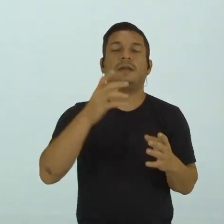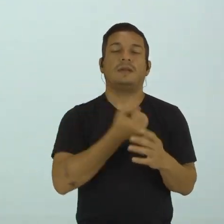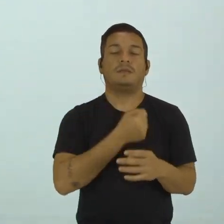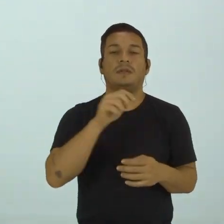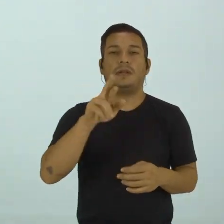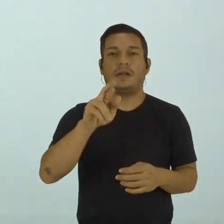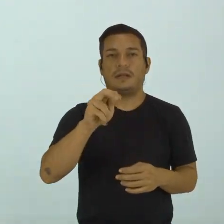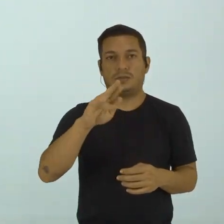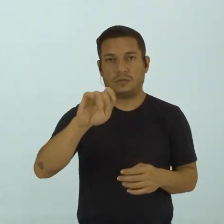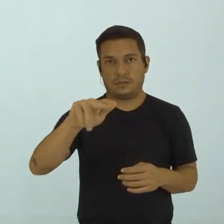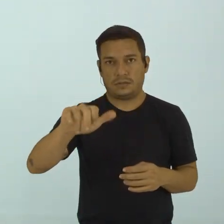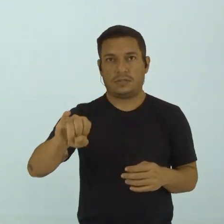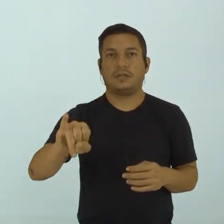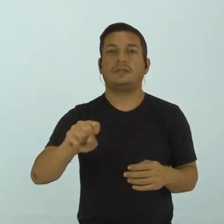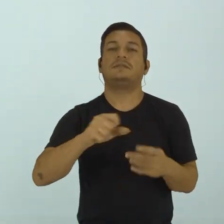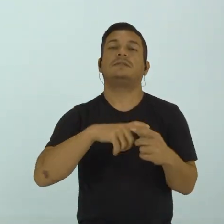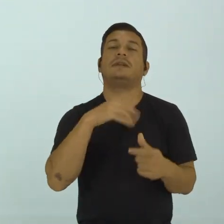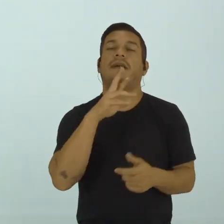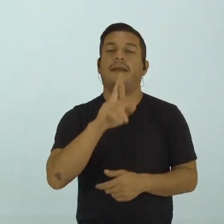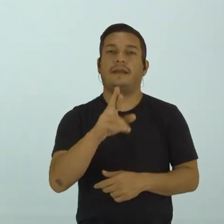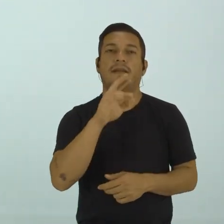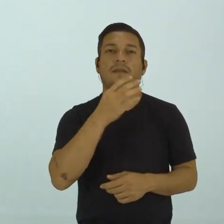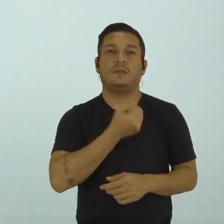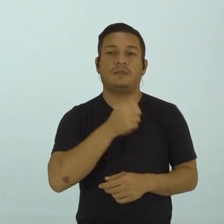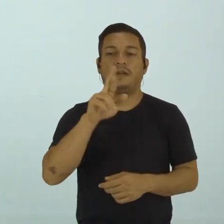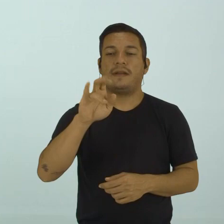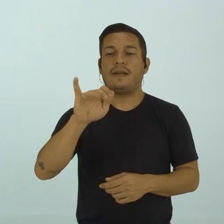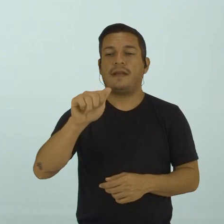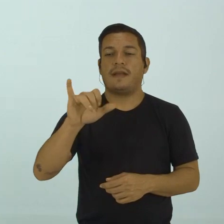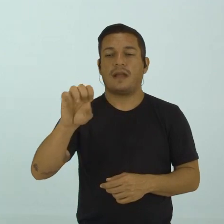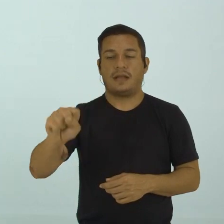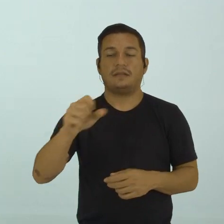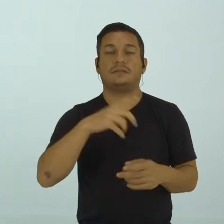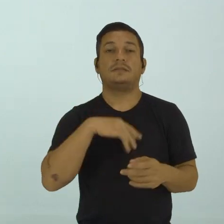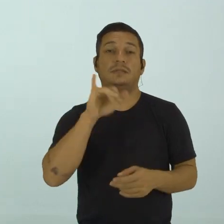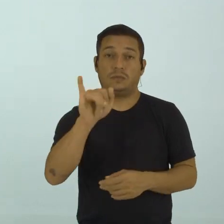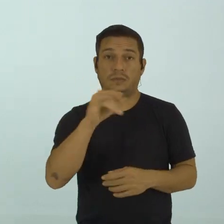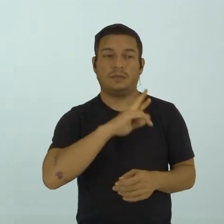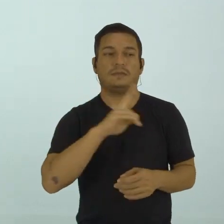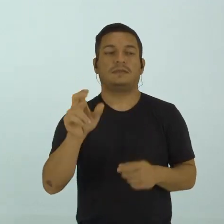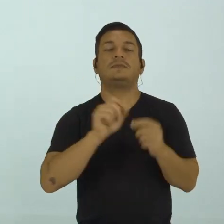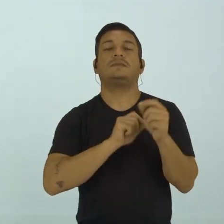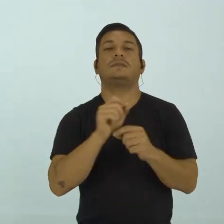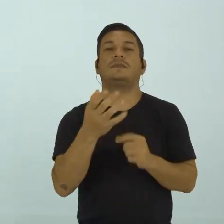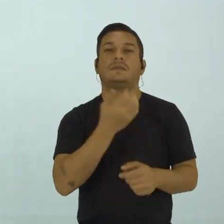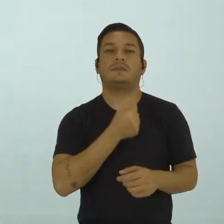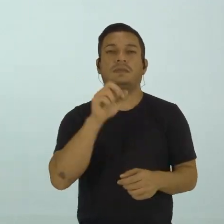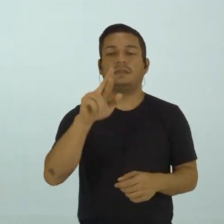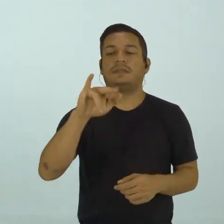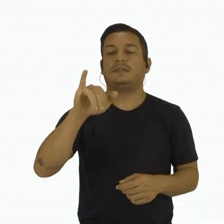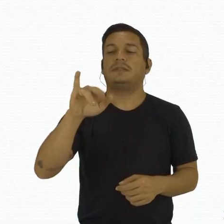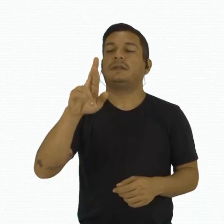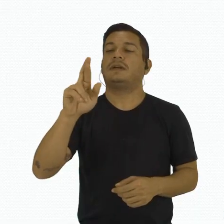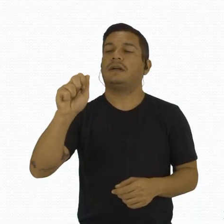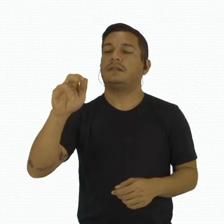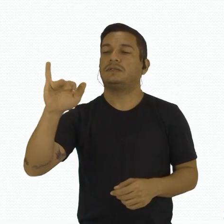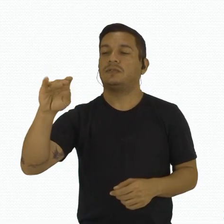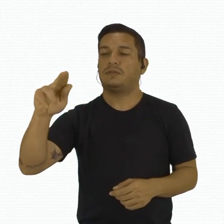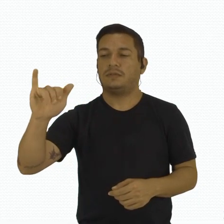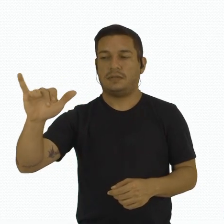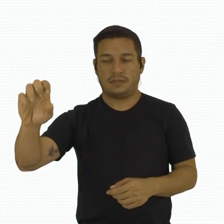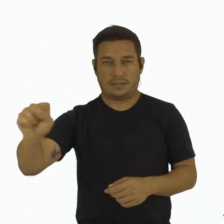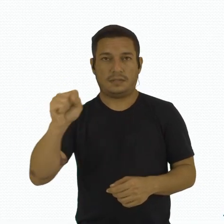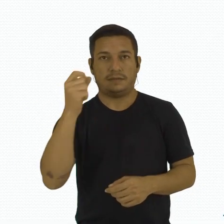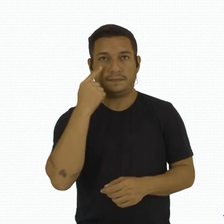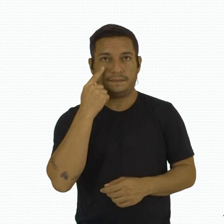racionais, R maiúsculo números reais e o símbolozinho I maiúsculo representa os números irracionais. Então voltando para cá, ó,